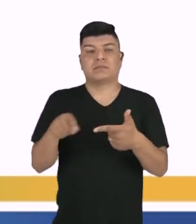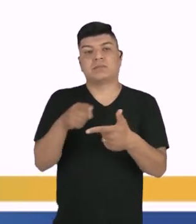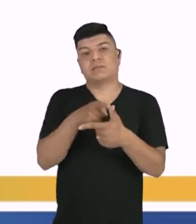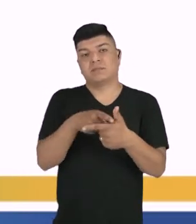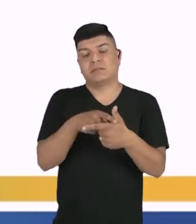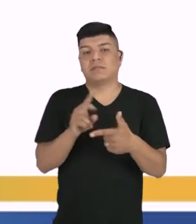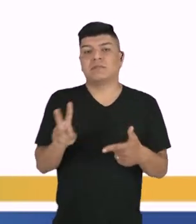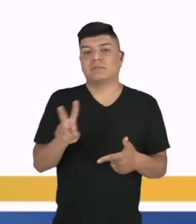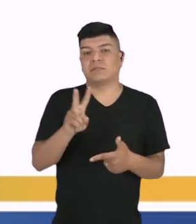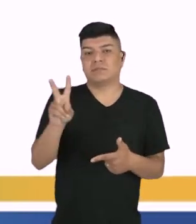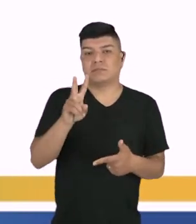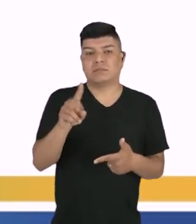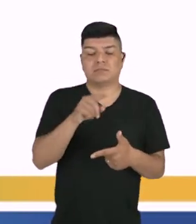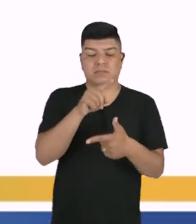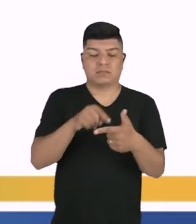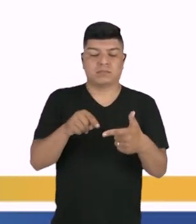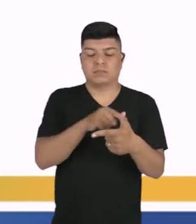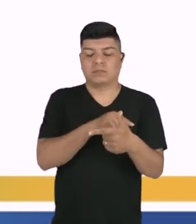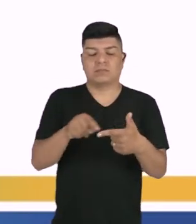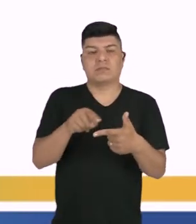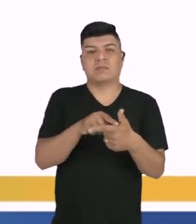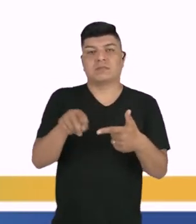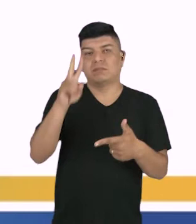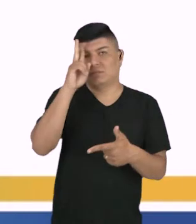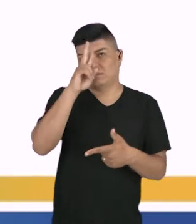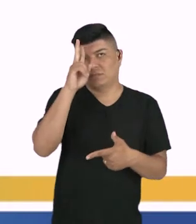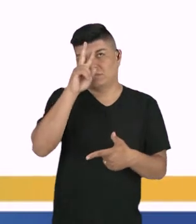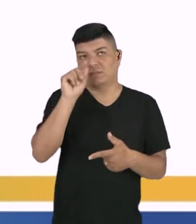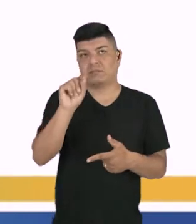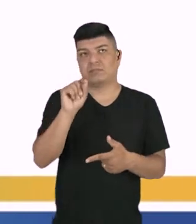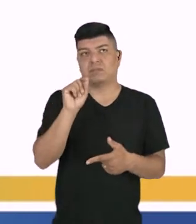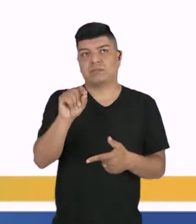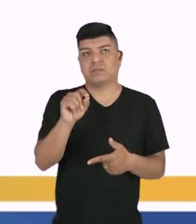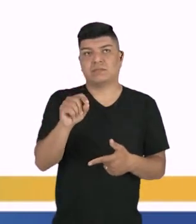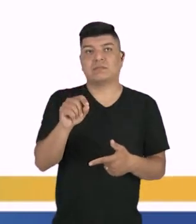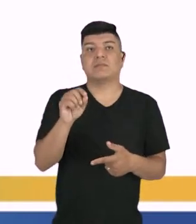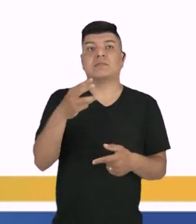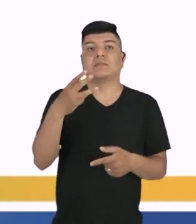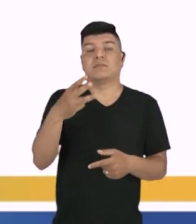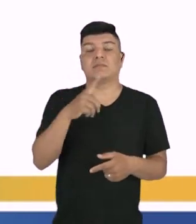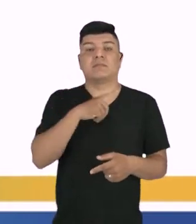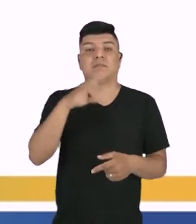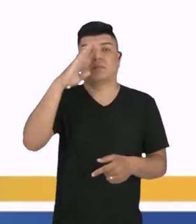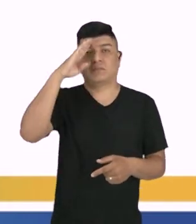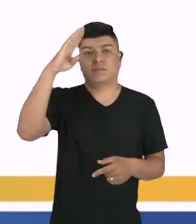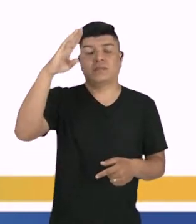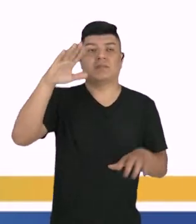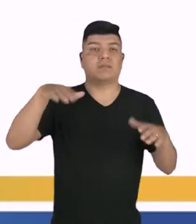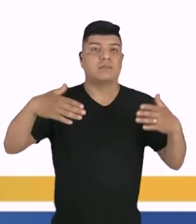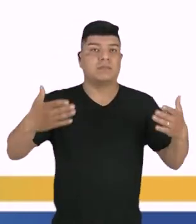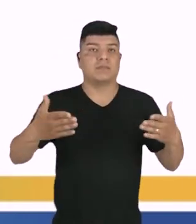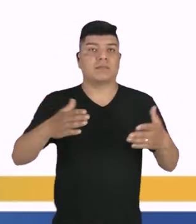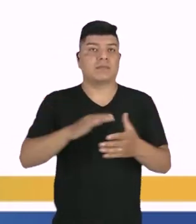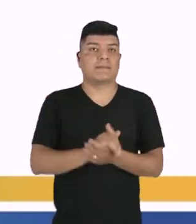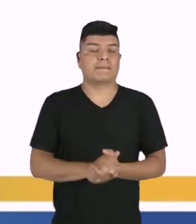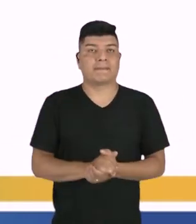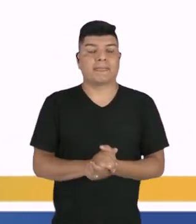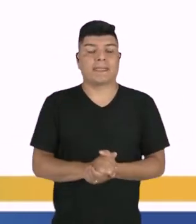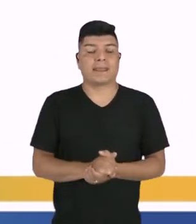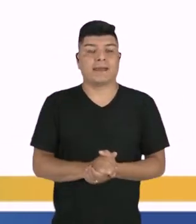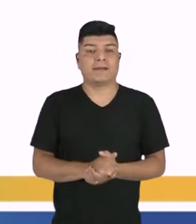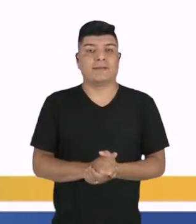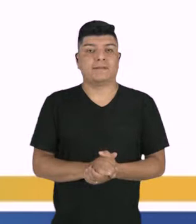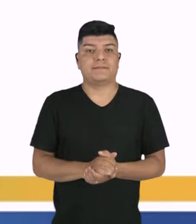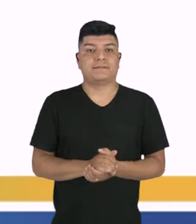queremos um valor do cosseno, lembramos da relação trigonométrica fundamental. Então,